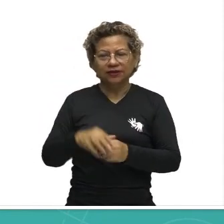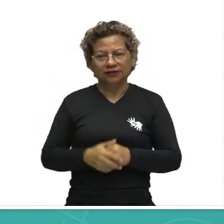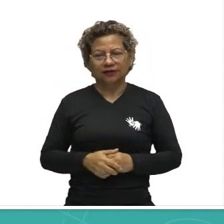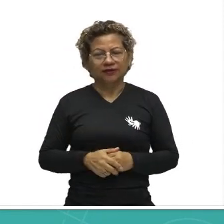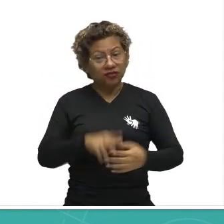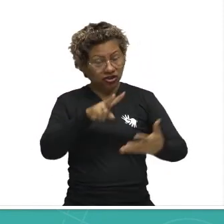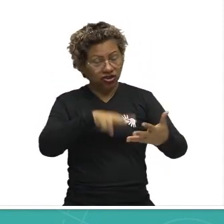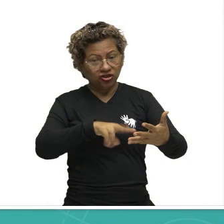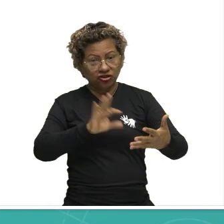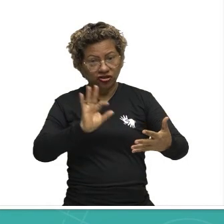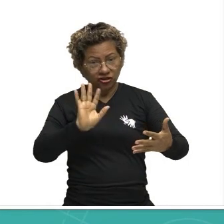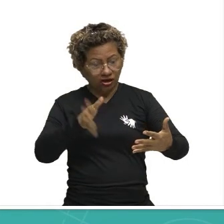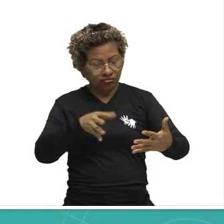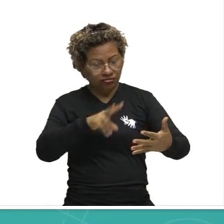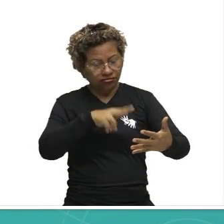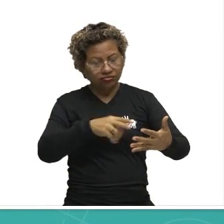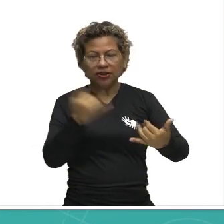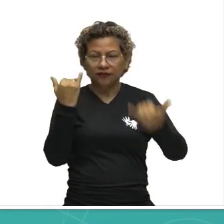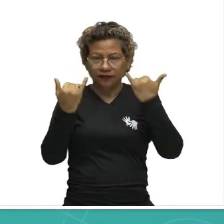e nós perguntamos...